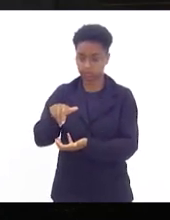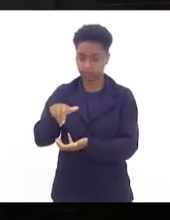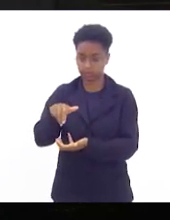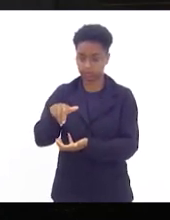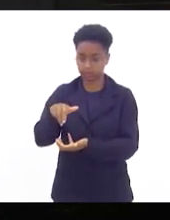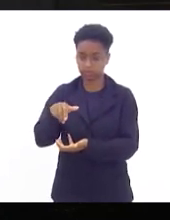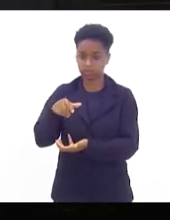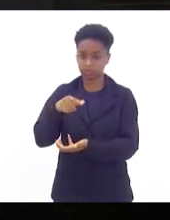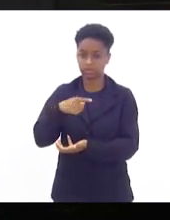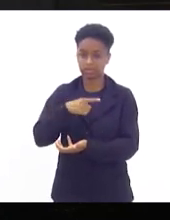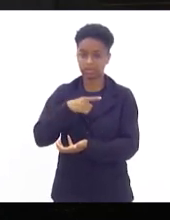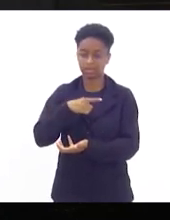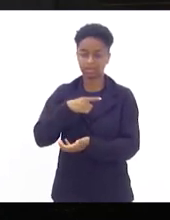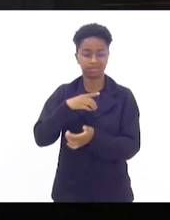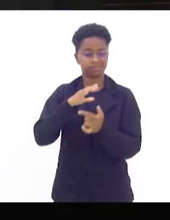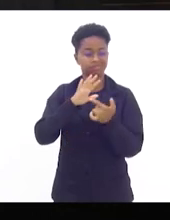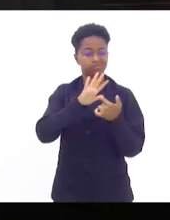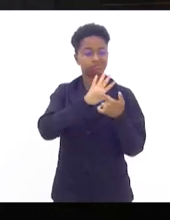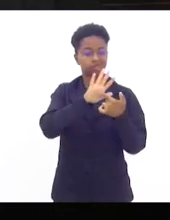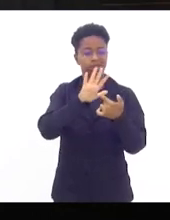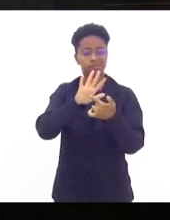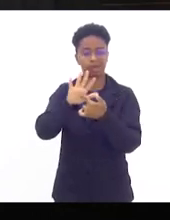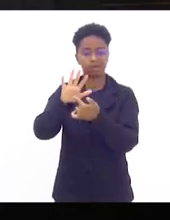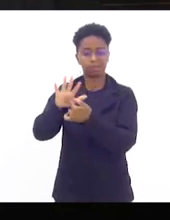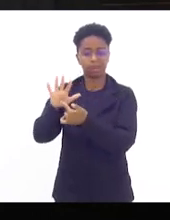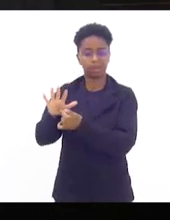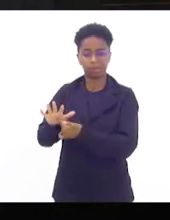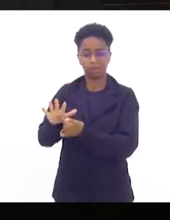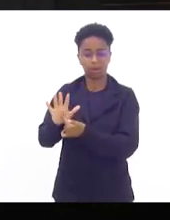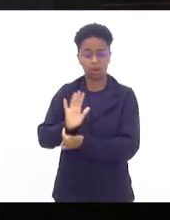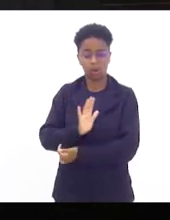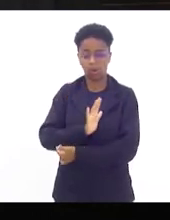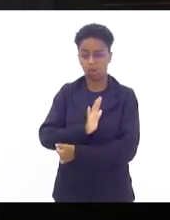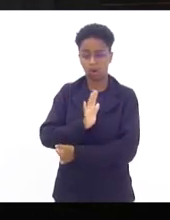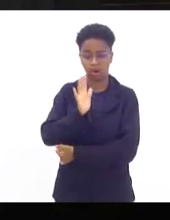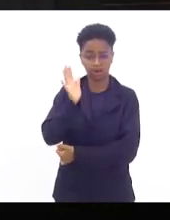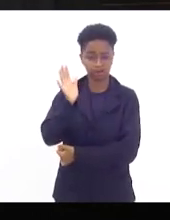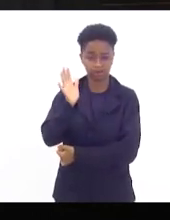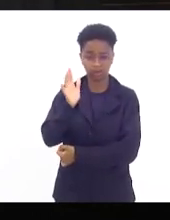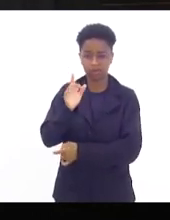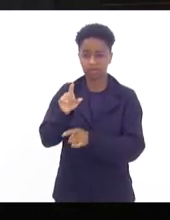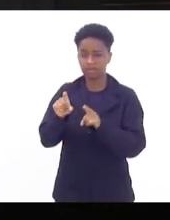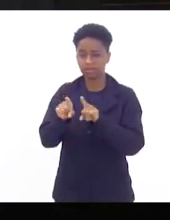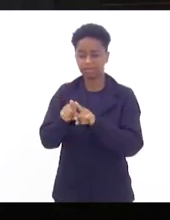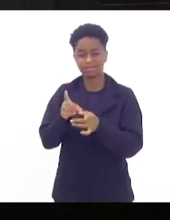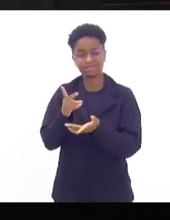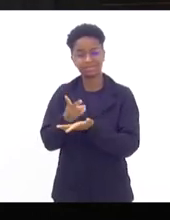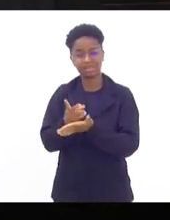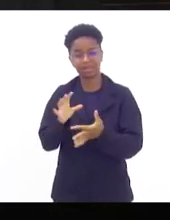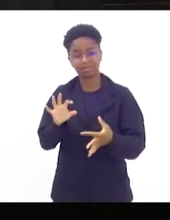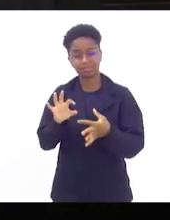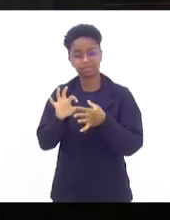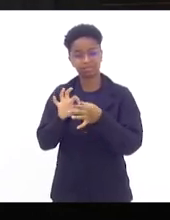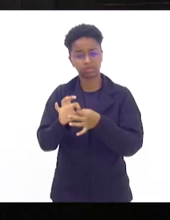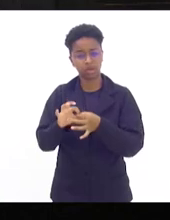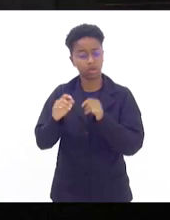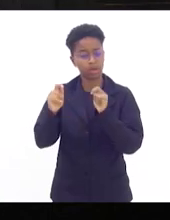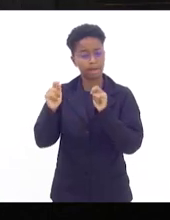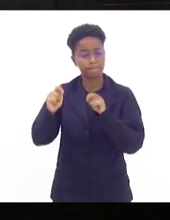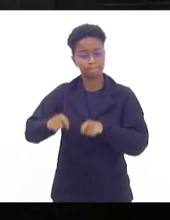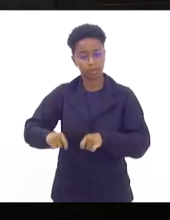um cenário absolutamente bélico e sempre associado à